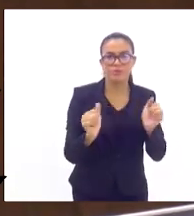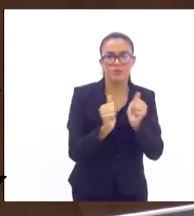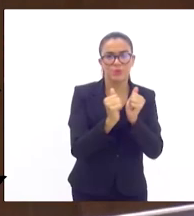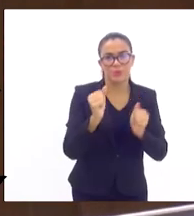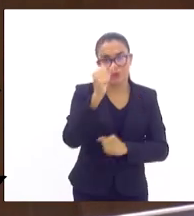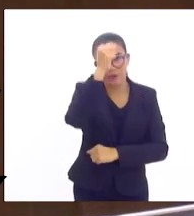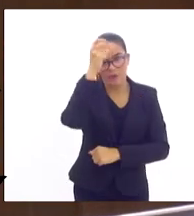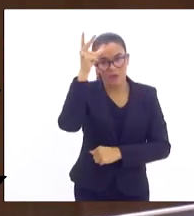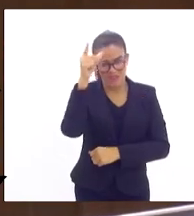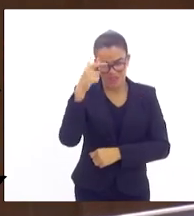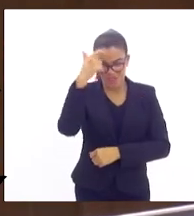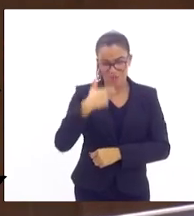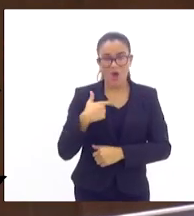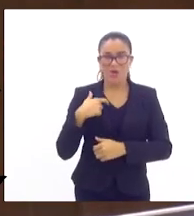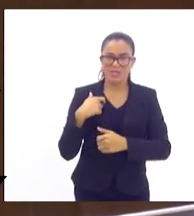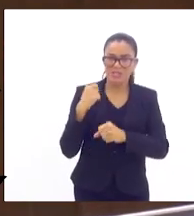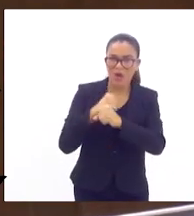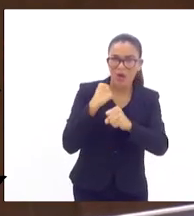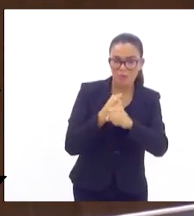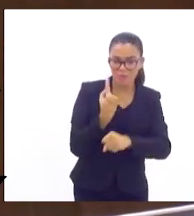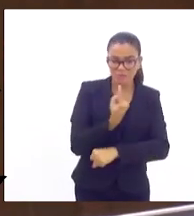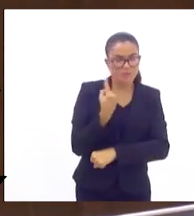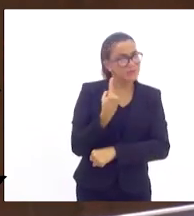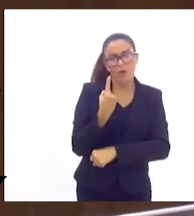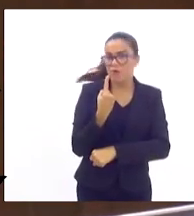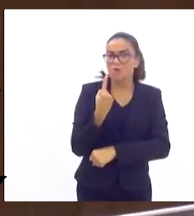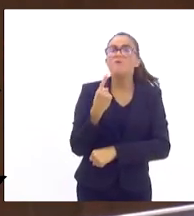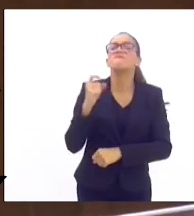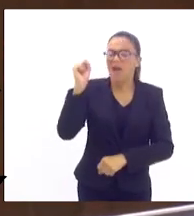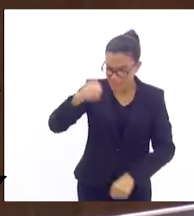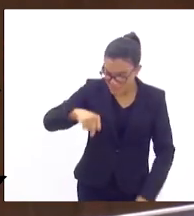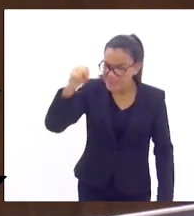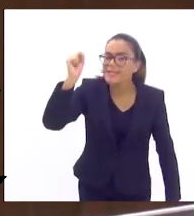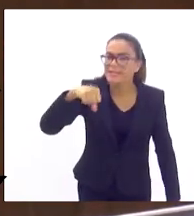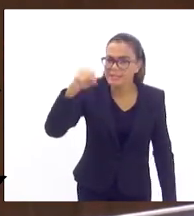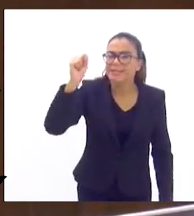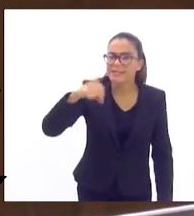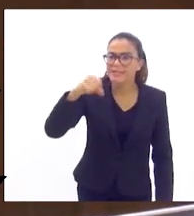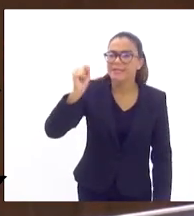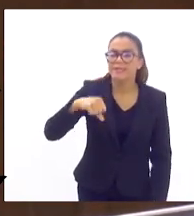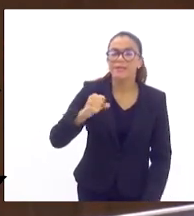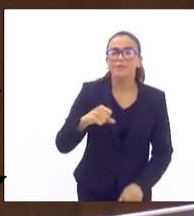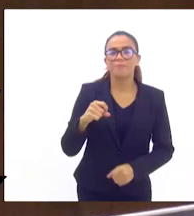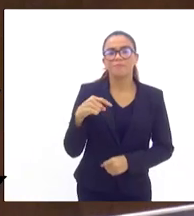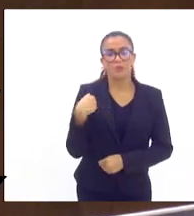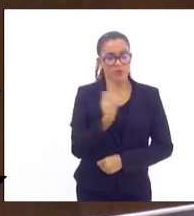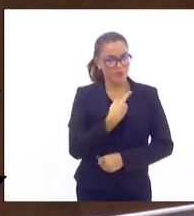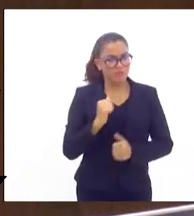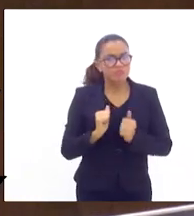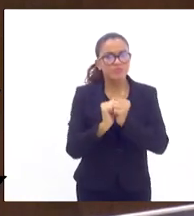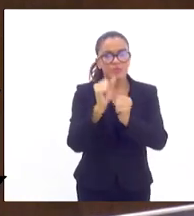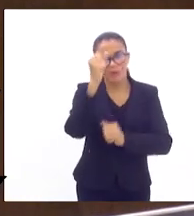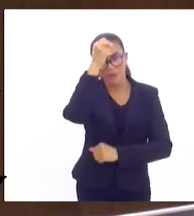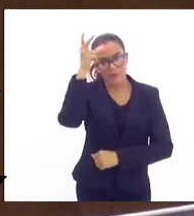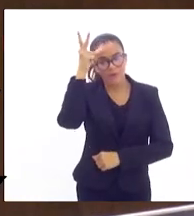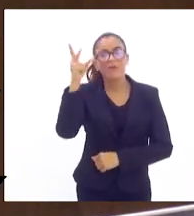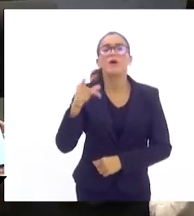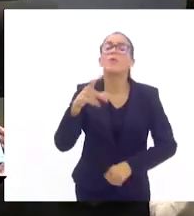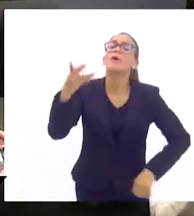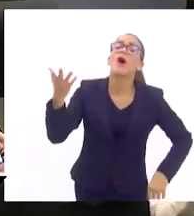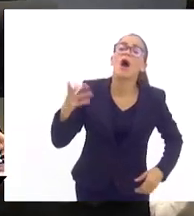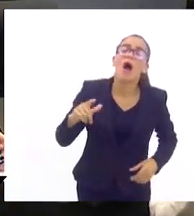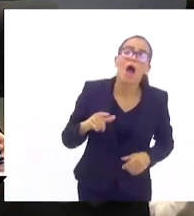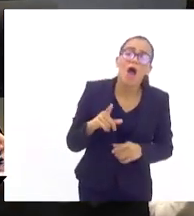não faz obra em separado da Prefeitura. Faz como sim. Como a Vila Canaã, por exemplo, que a gente vai entrar ainda no mês de abril. A obra já está